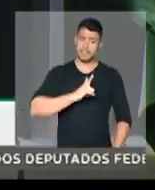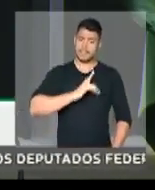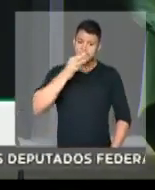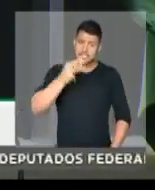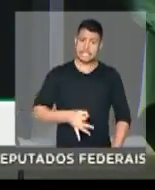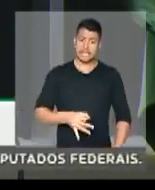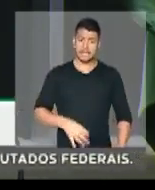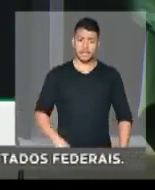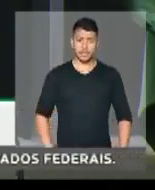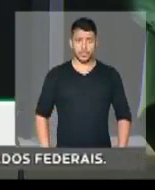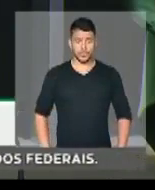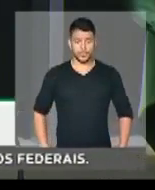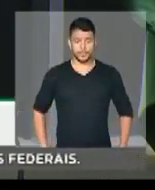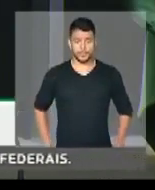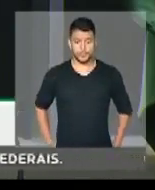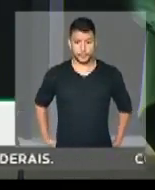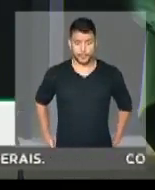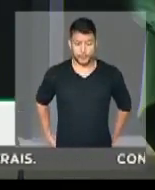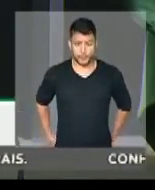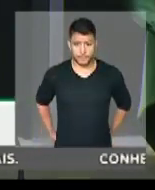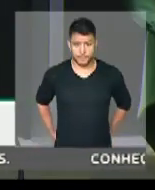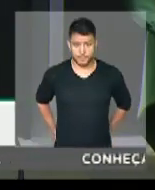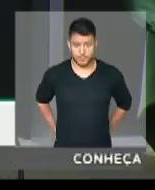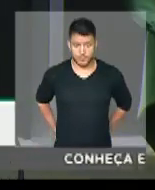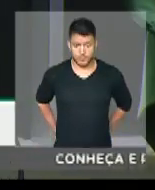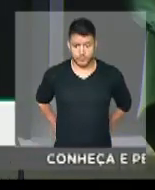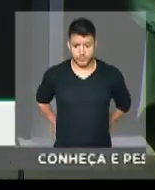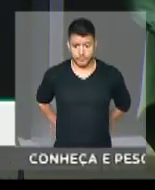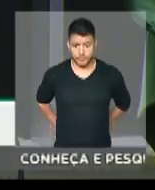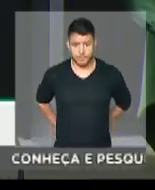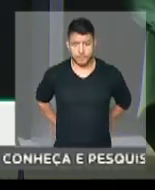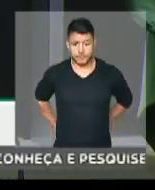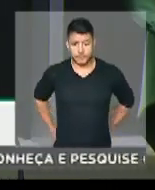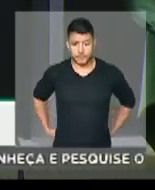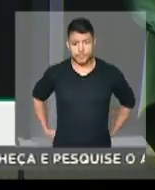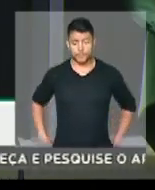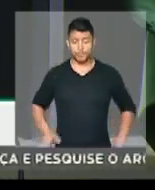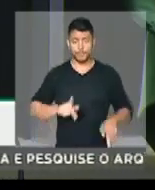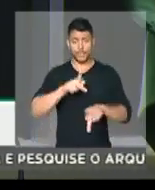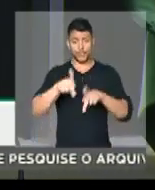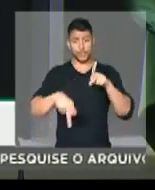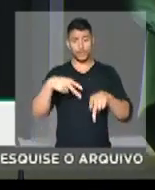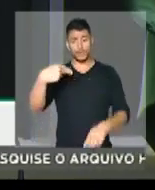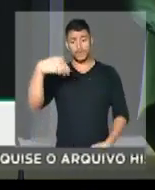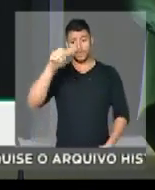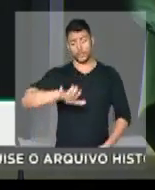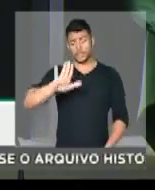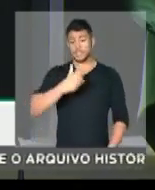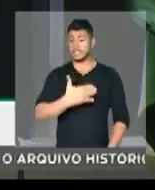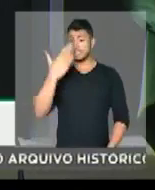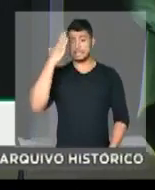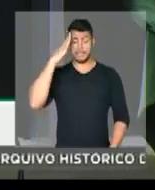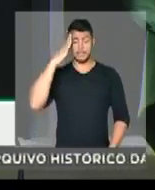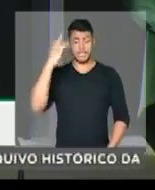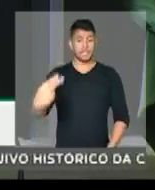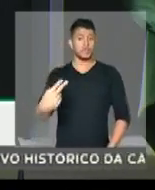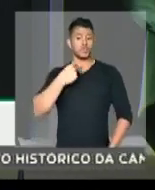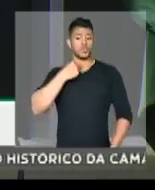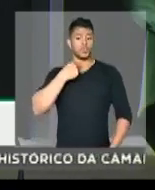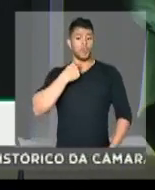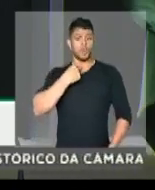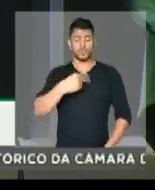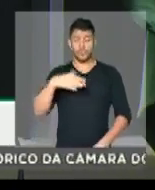Pindaré. O povo nordestino sabia o que queria. Sabia que não dava para votar num presidente que não tinha